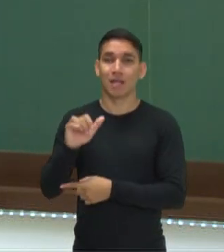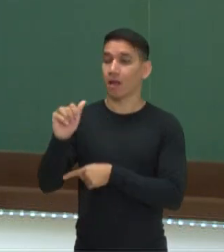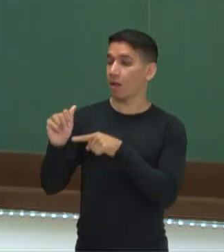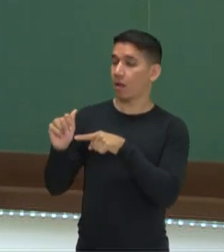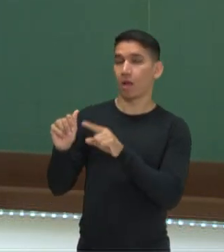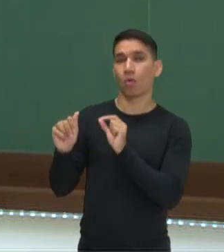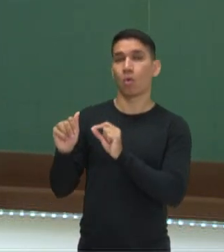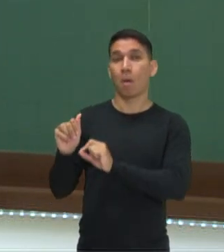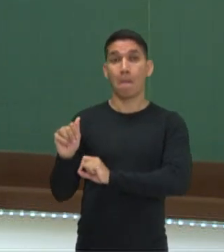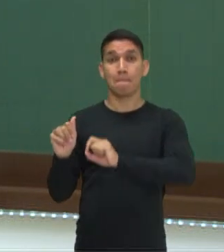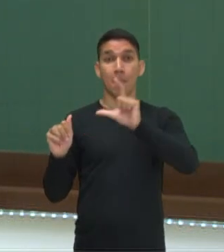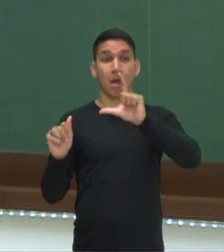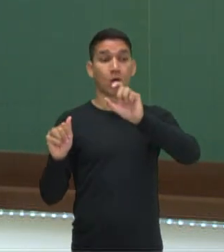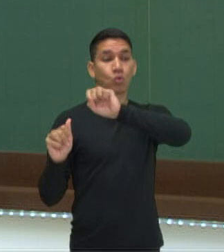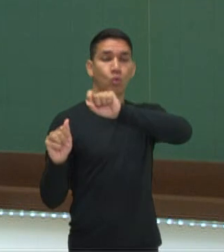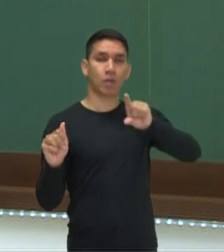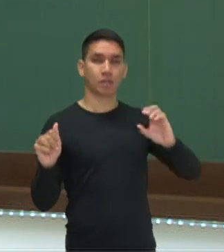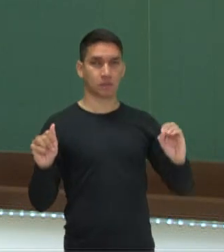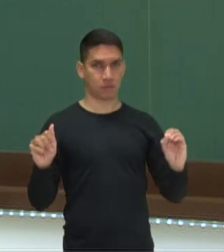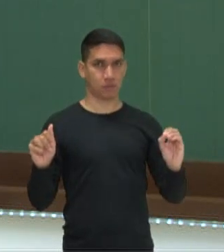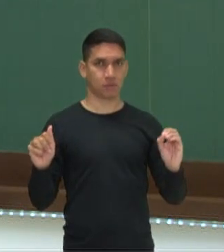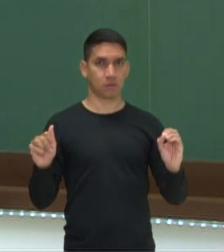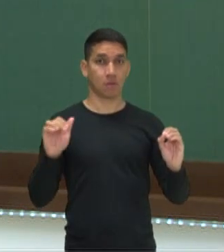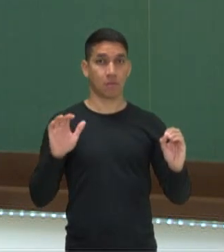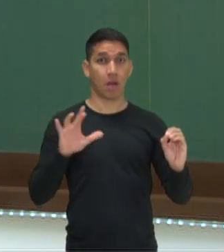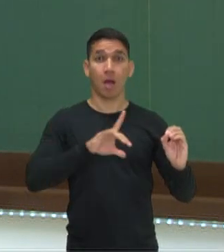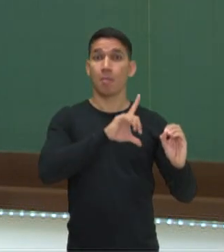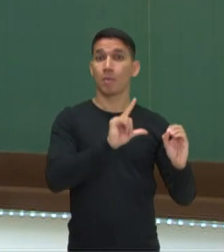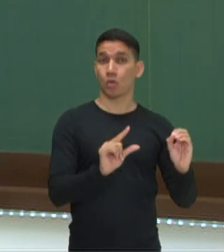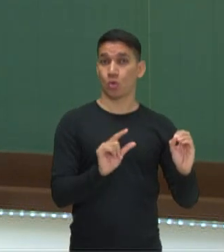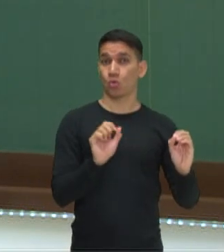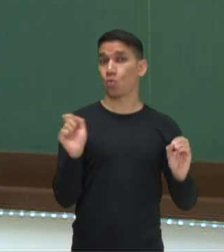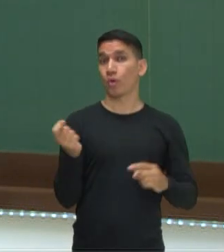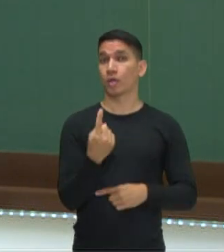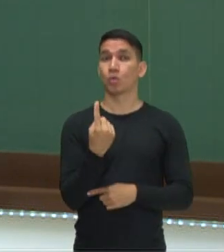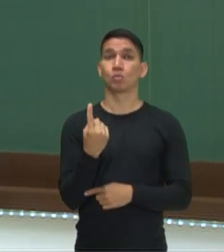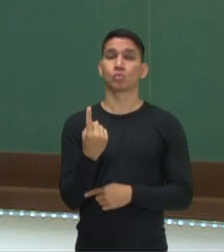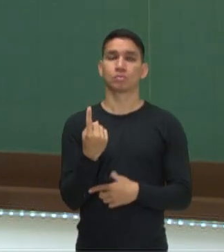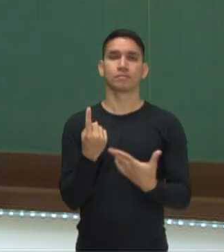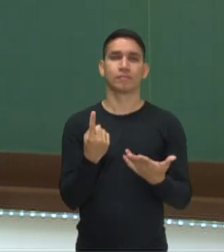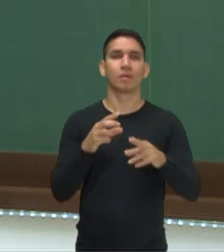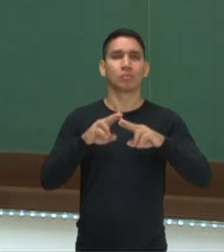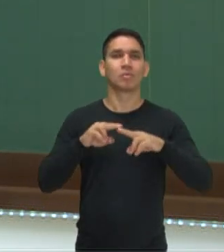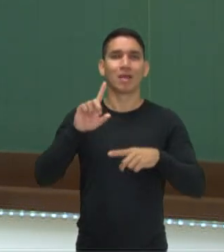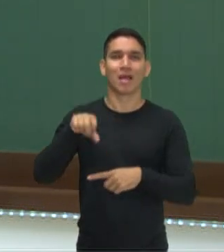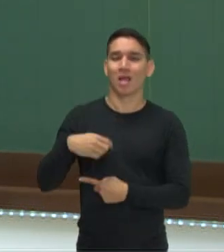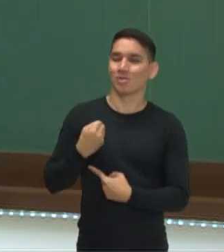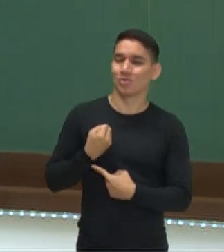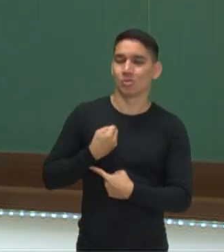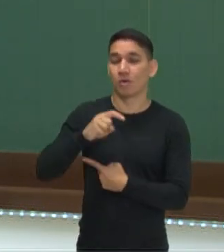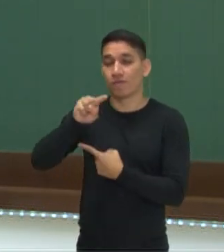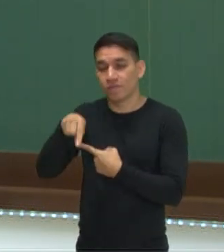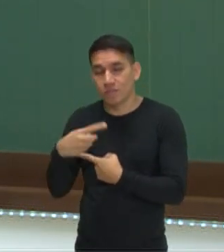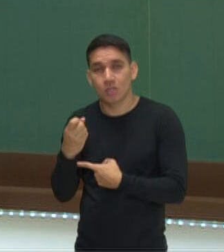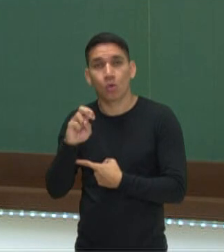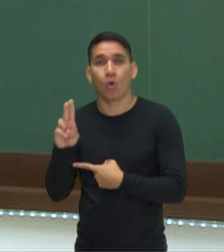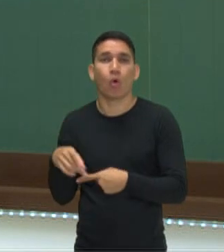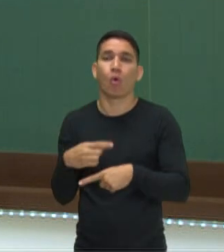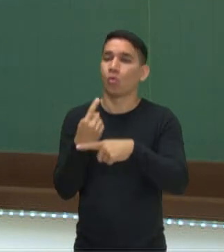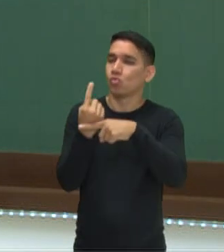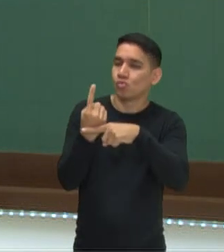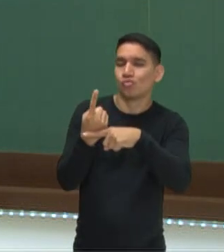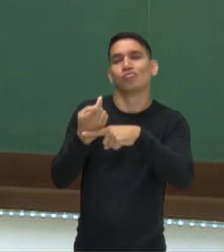é maior do que 0, e menor do que 1, né? Então, ele é um número com vírgula, ele é uma fração. Ele está entre